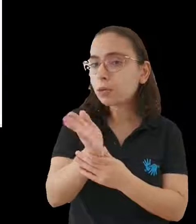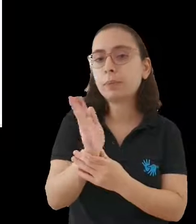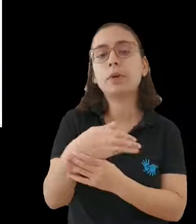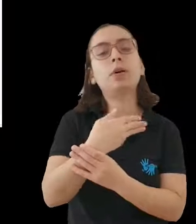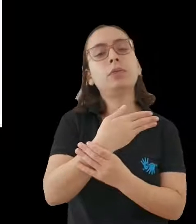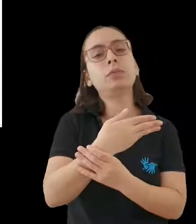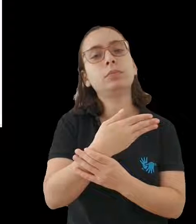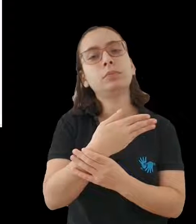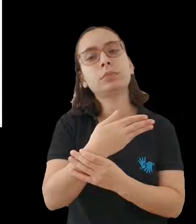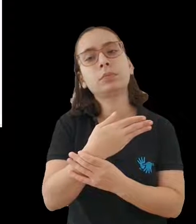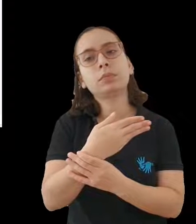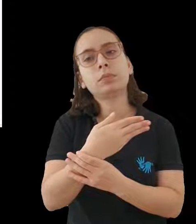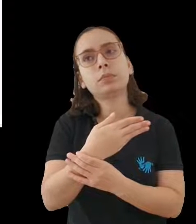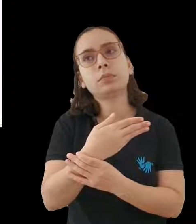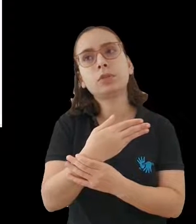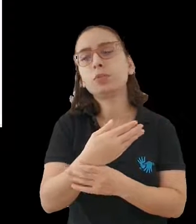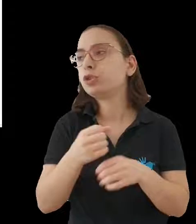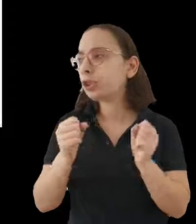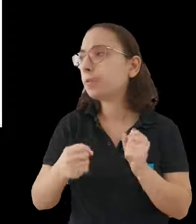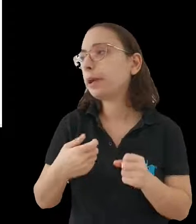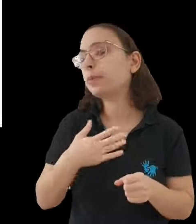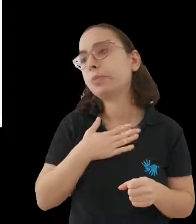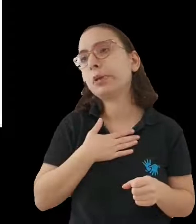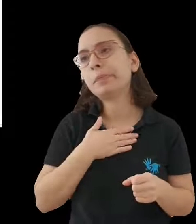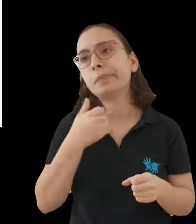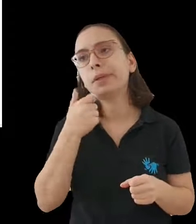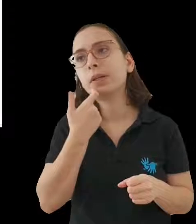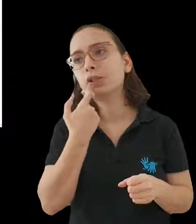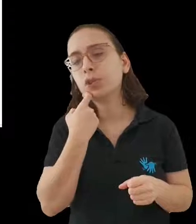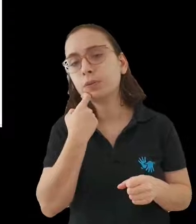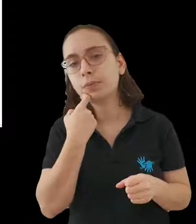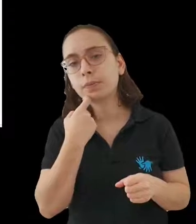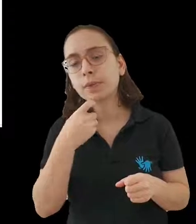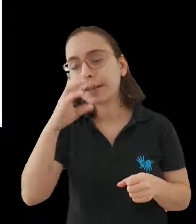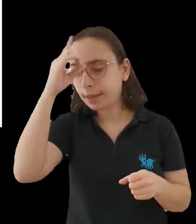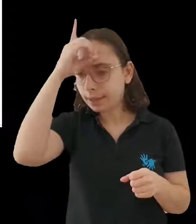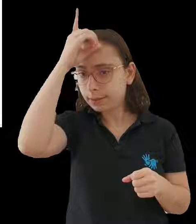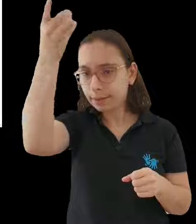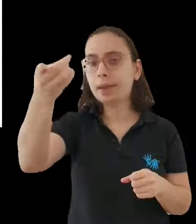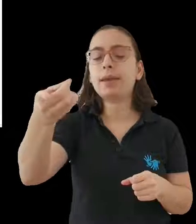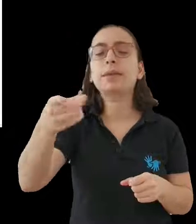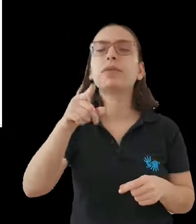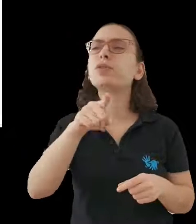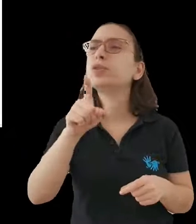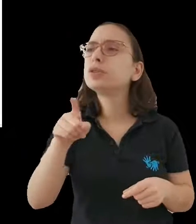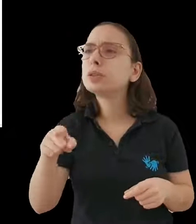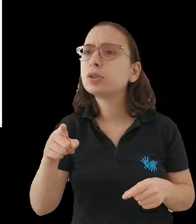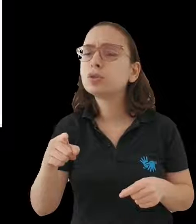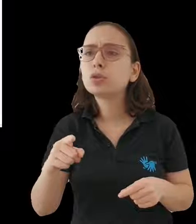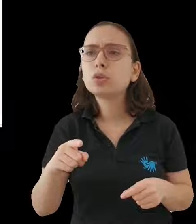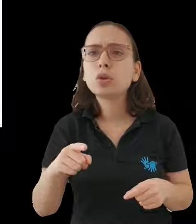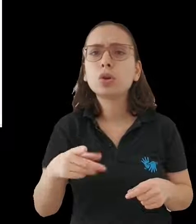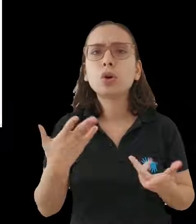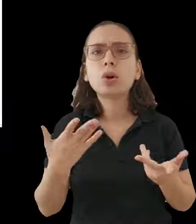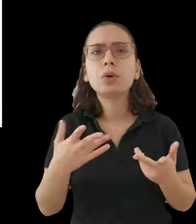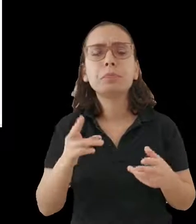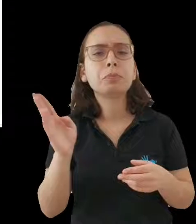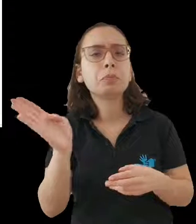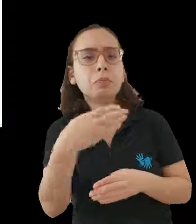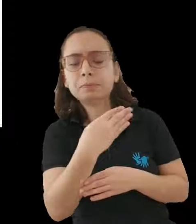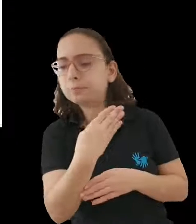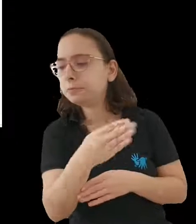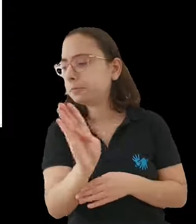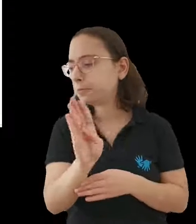de propósito, porque eu podia ter pego o meu peixe. A ideia é que vocês utilizem o